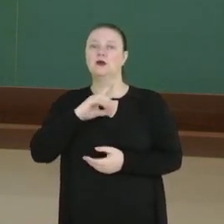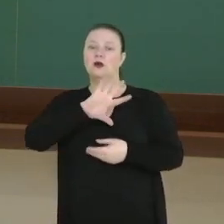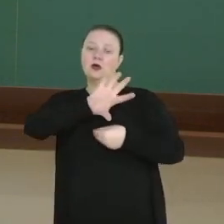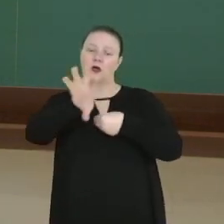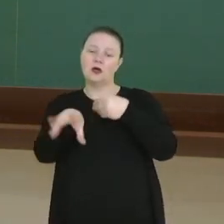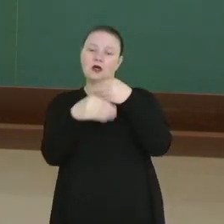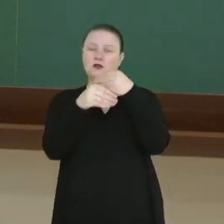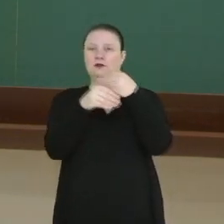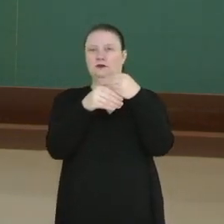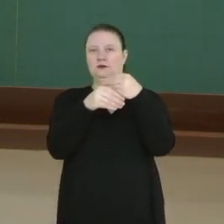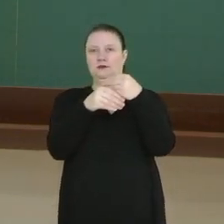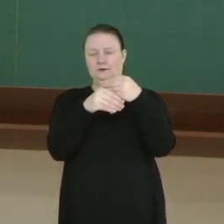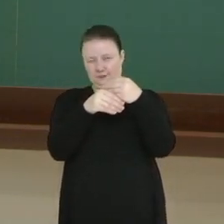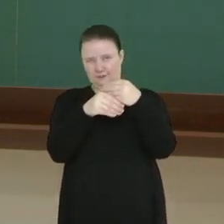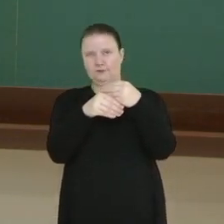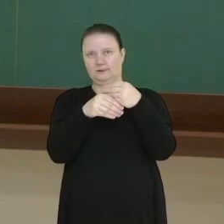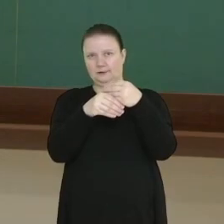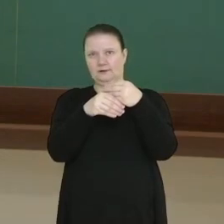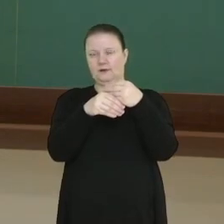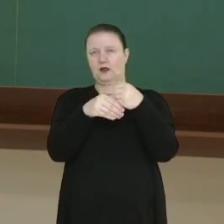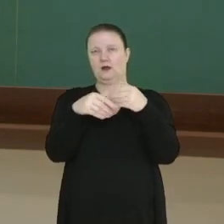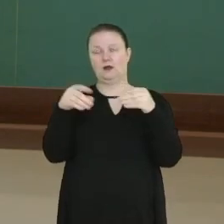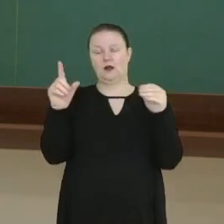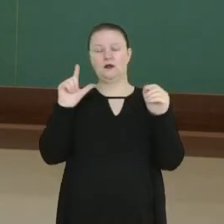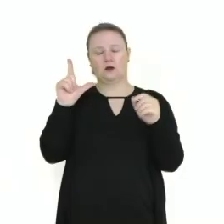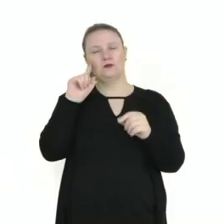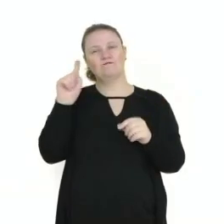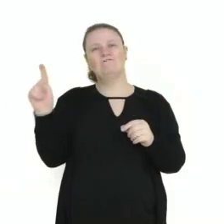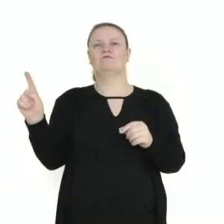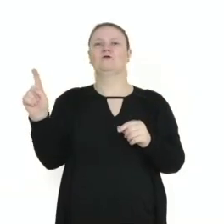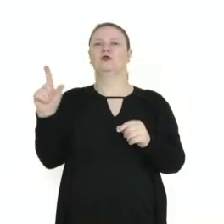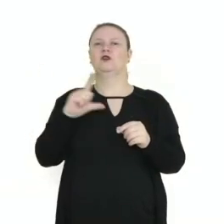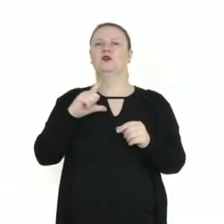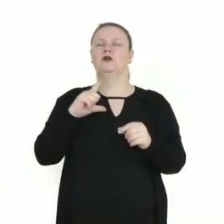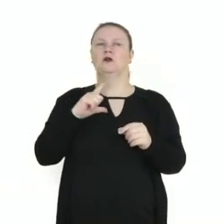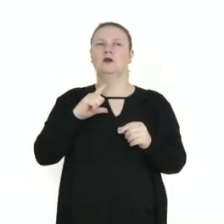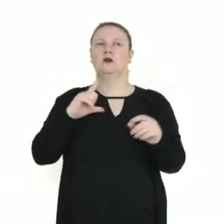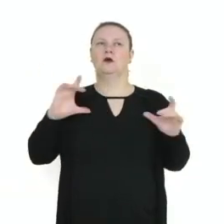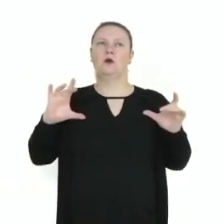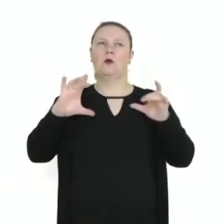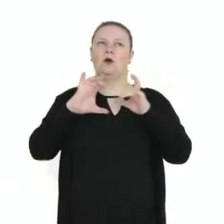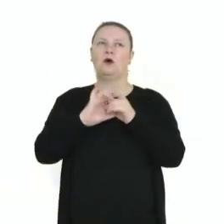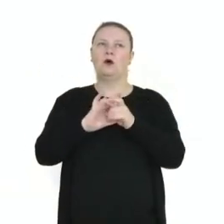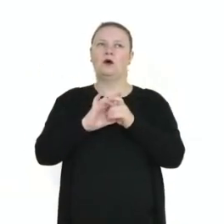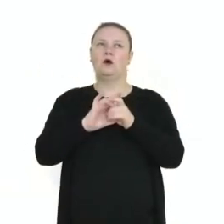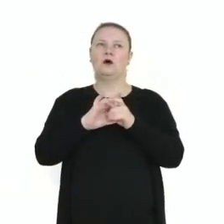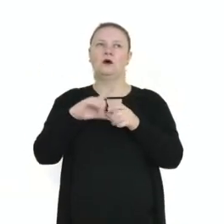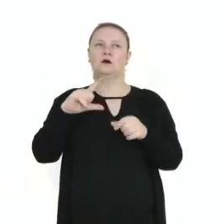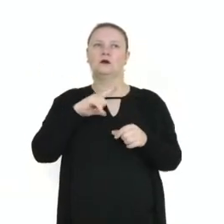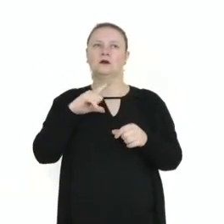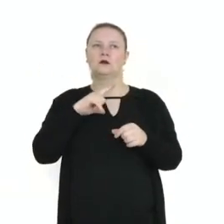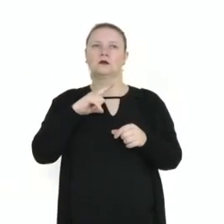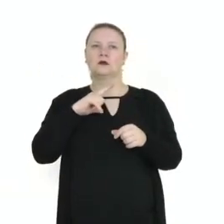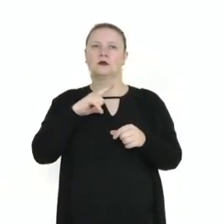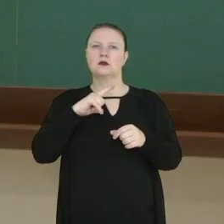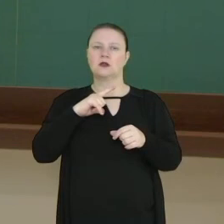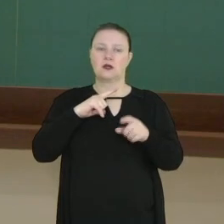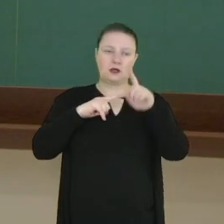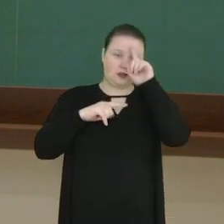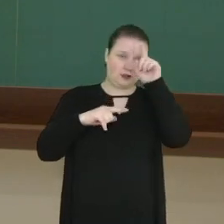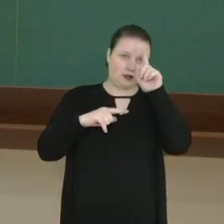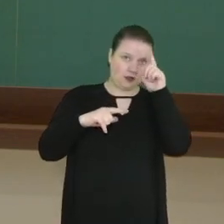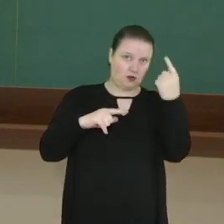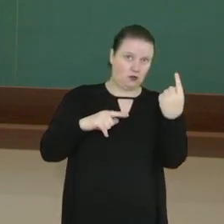de adição. Então essa conjunção coordenativa aditiva e ela marca então a soma das ideias entre as